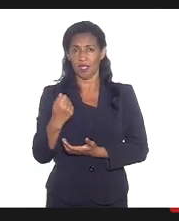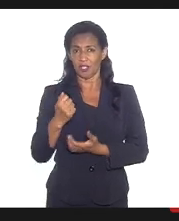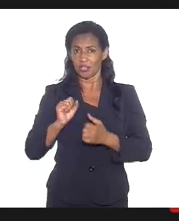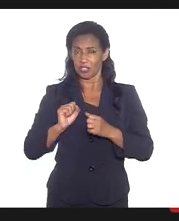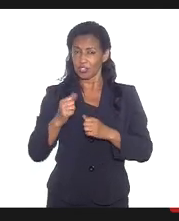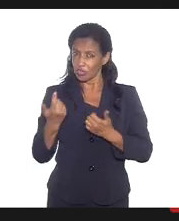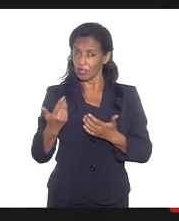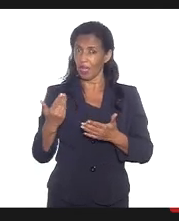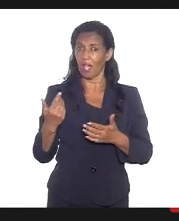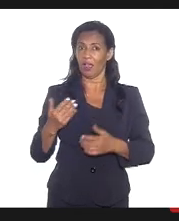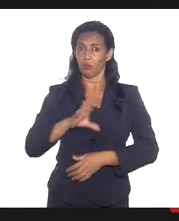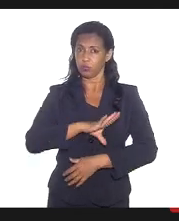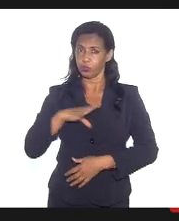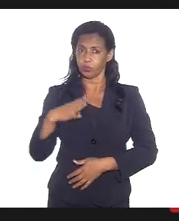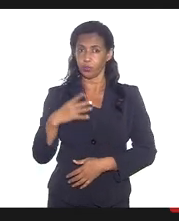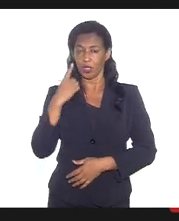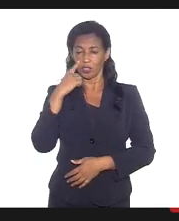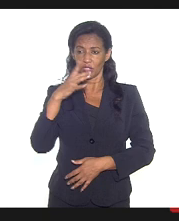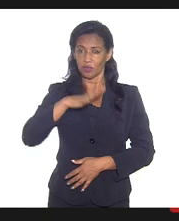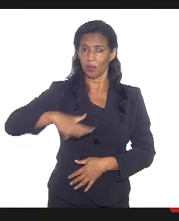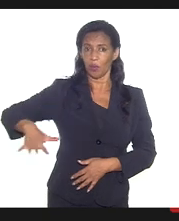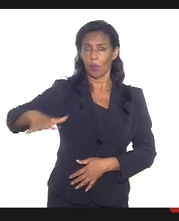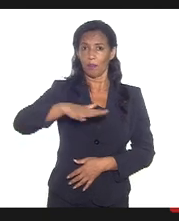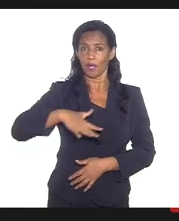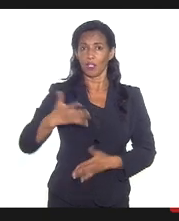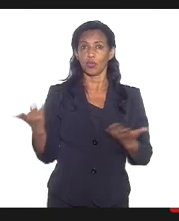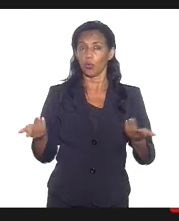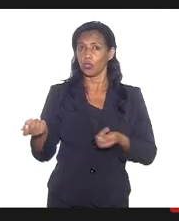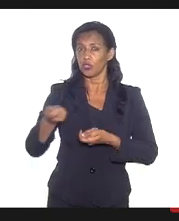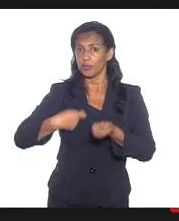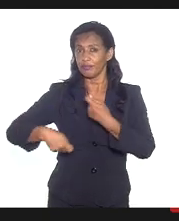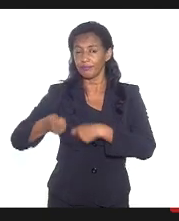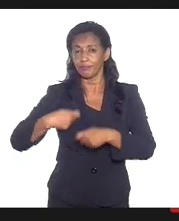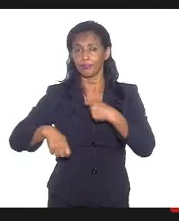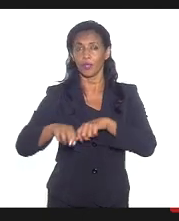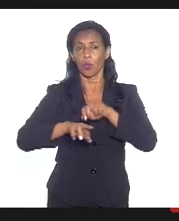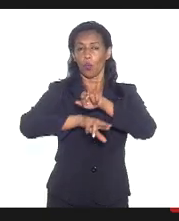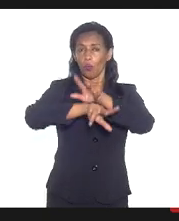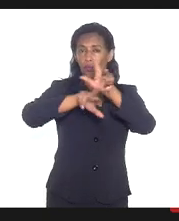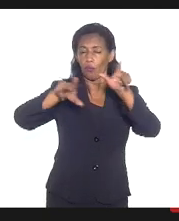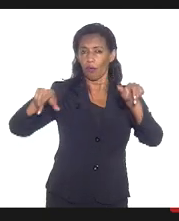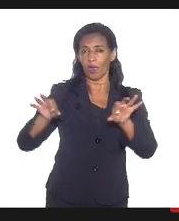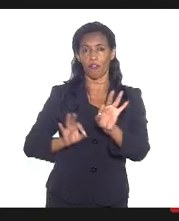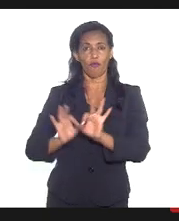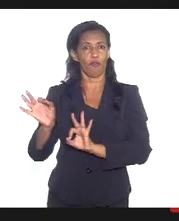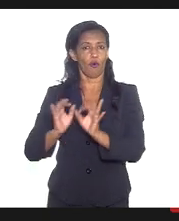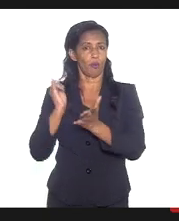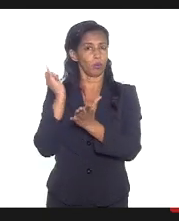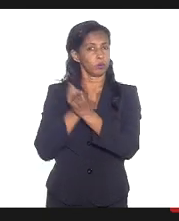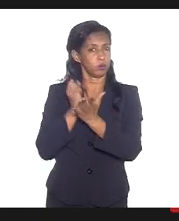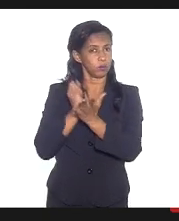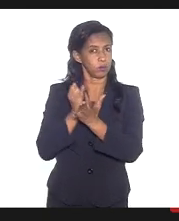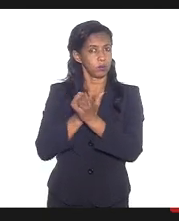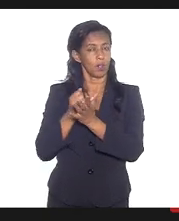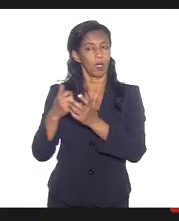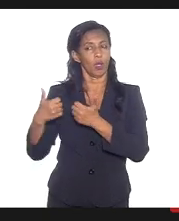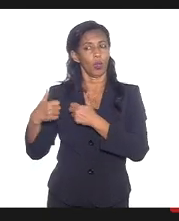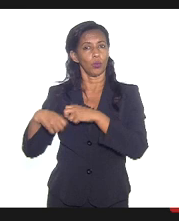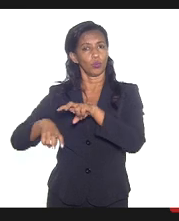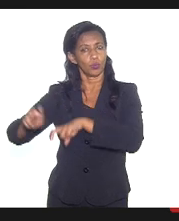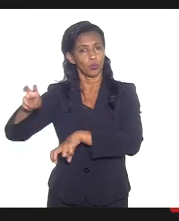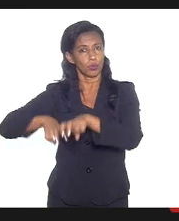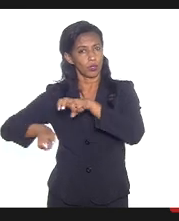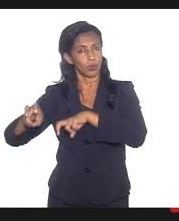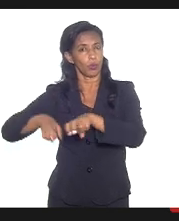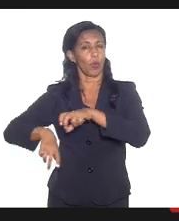tá? A gente visualiza assim, que o ambiente hoje de negócio, é, com várias formas de tributação, tributação no transporte, tributação no dono